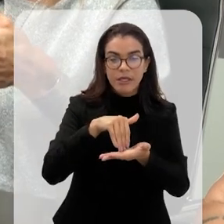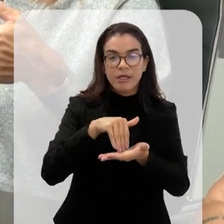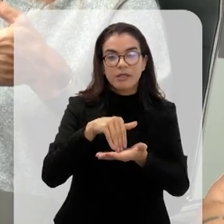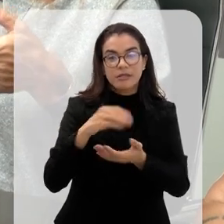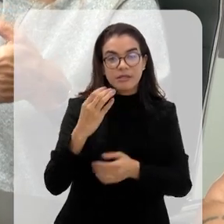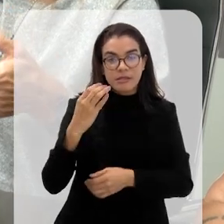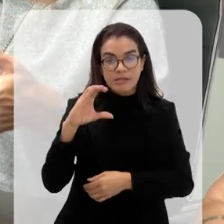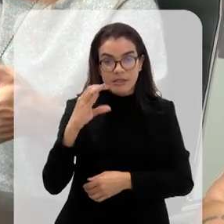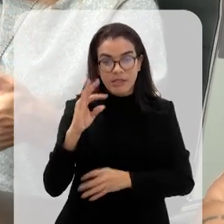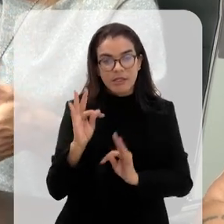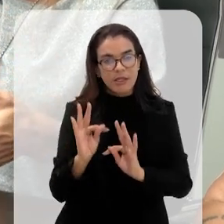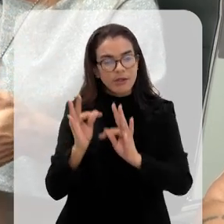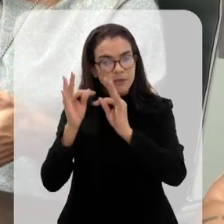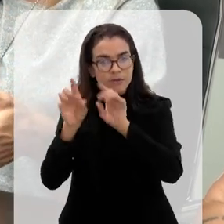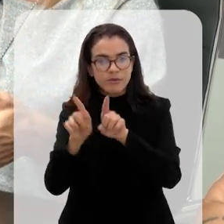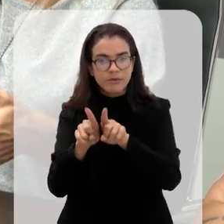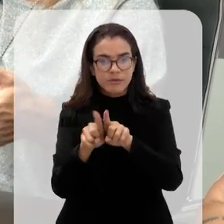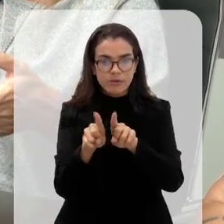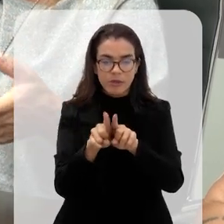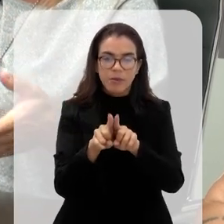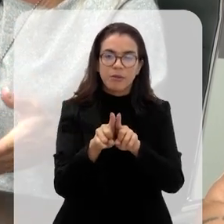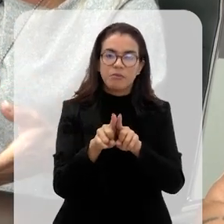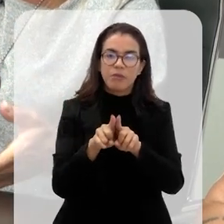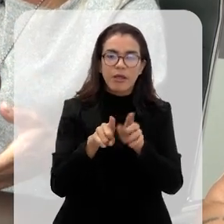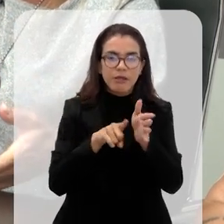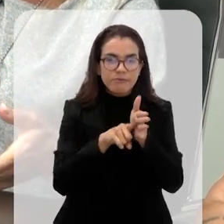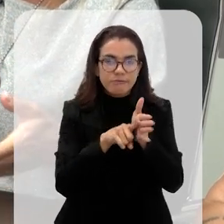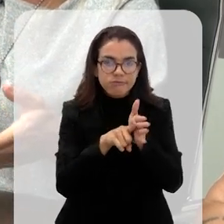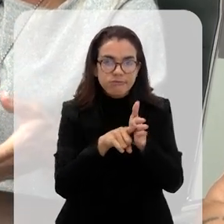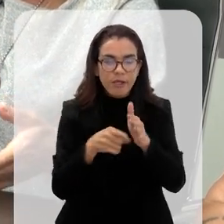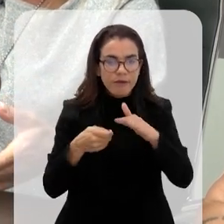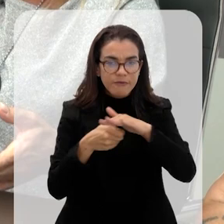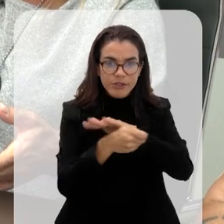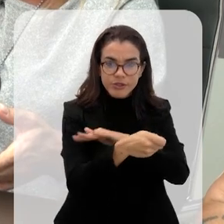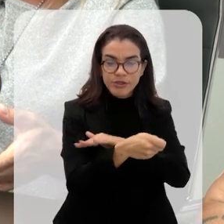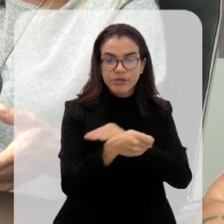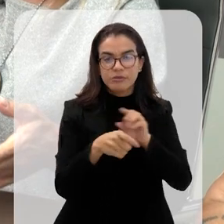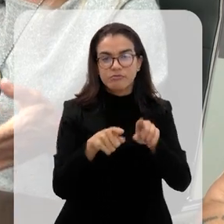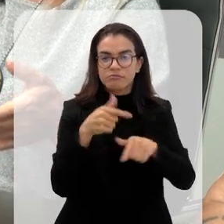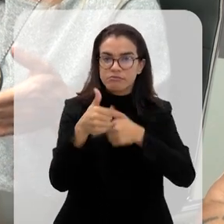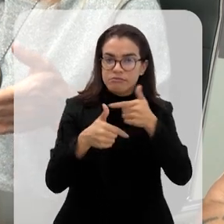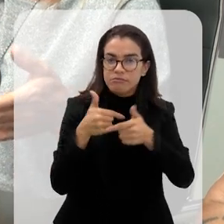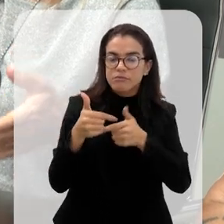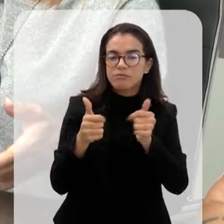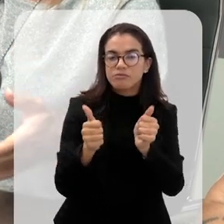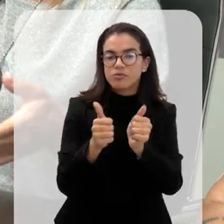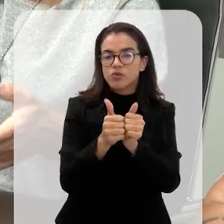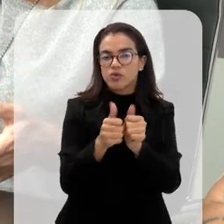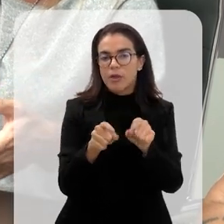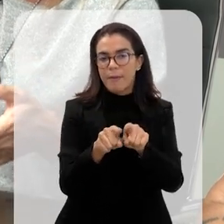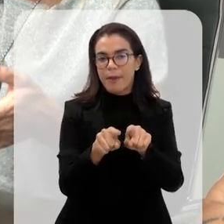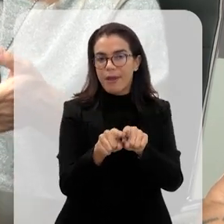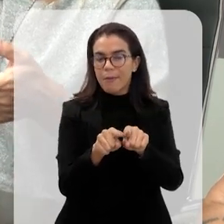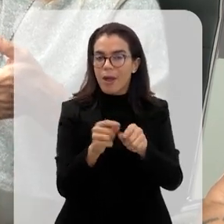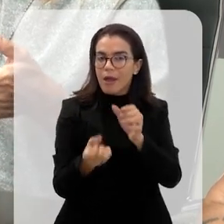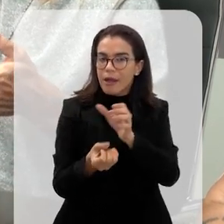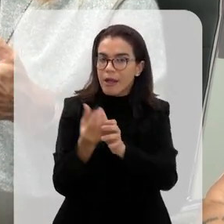Digital, a Secretaria de Ciência e Tecnologia também, que faz esse tipo de investimento, que está trabalhando